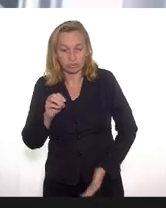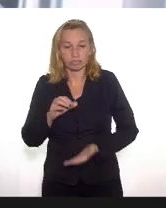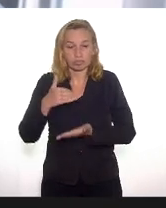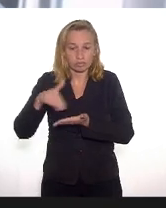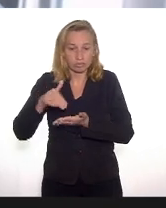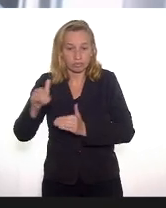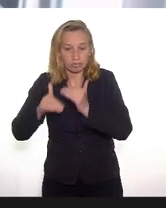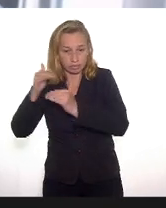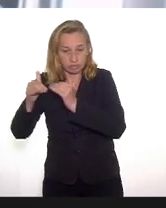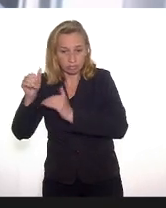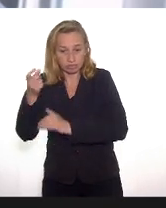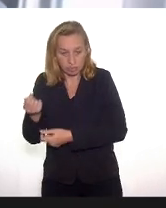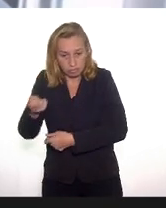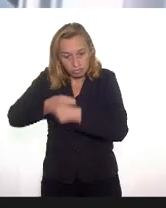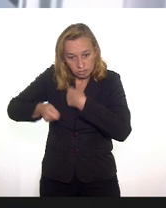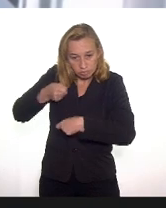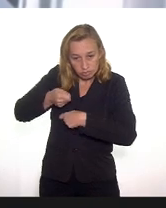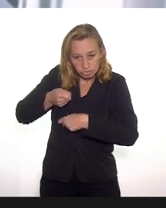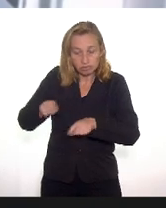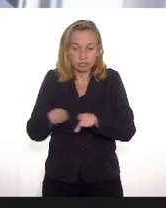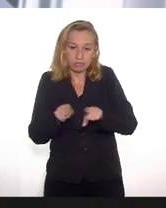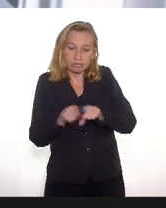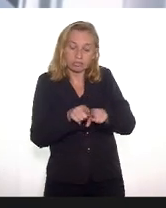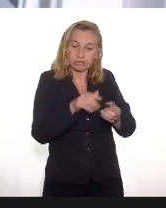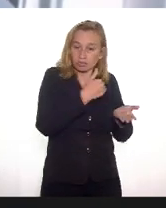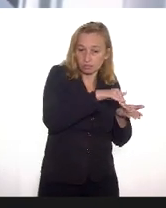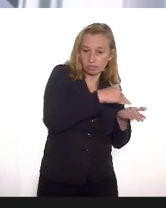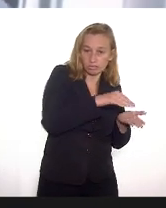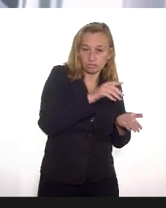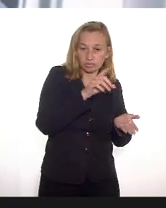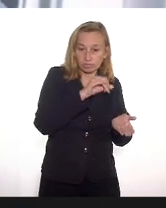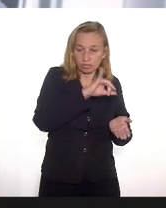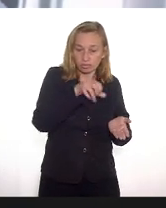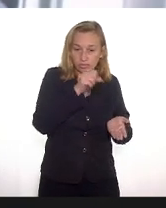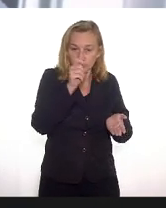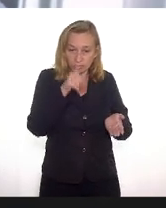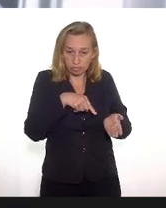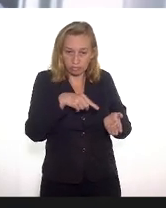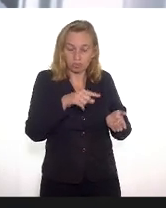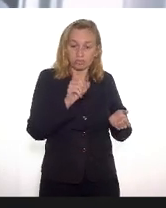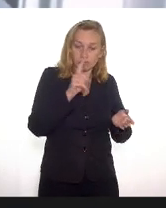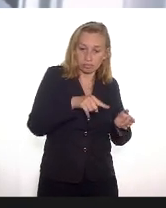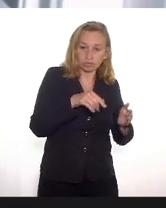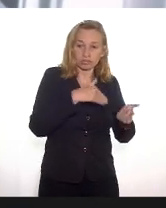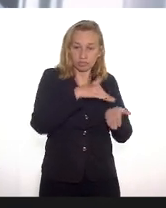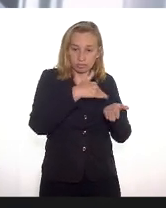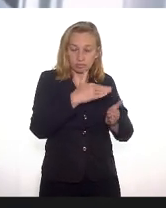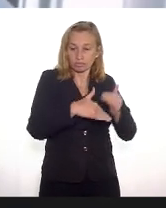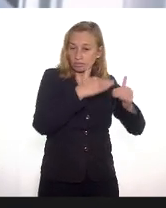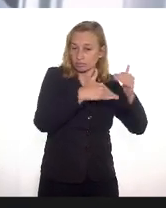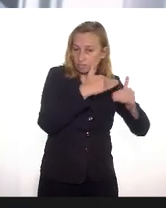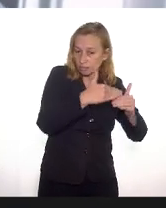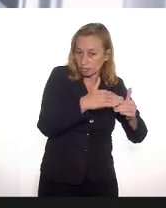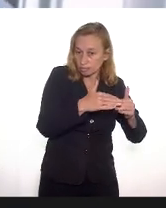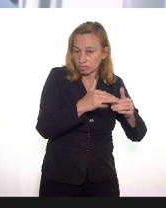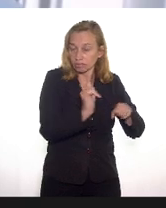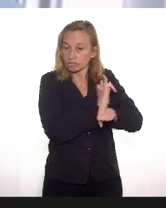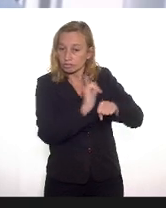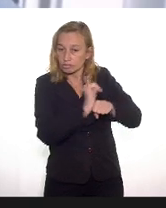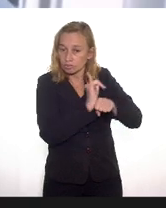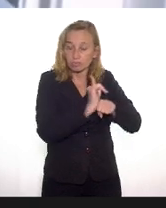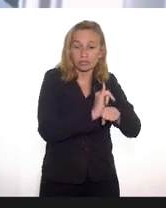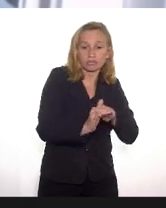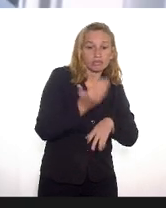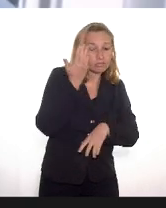de Desenvolvimento Econômico, e do secretário Zé Luiz Zamit, que é o secretário de Planejamento, eles têm estado conosco em outras comissões, para